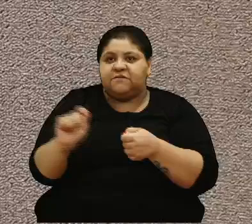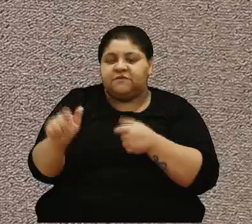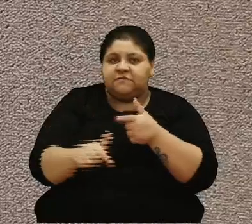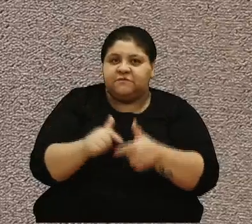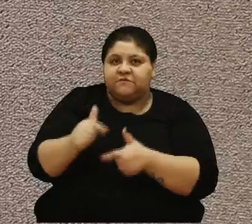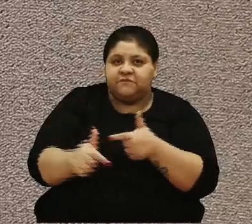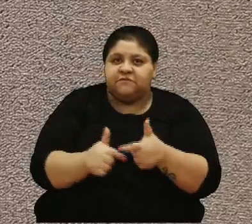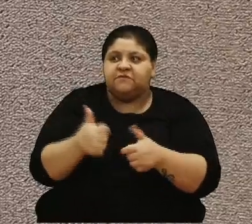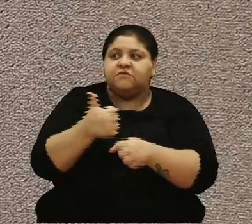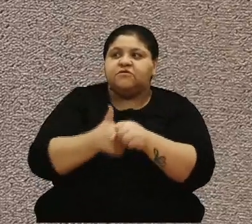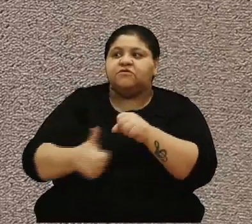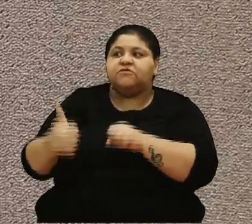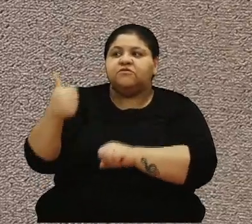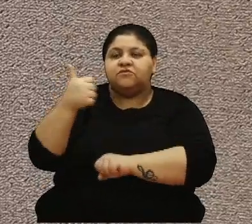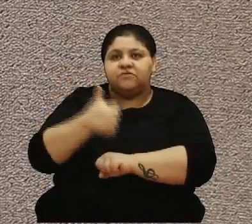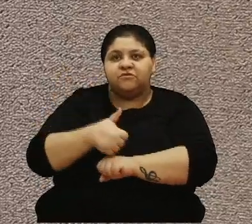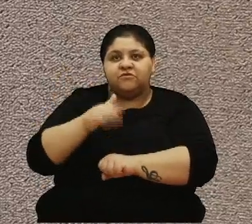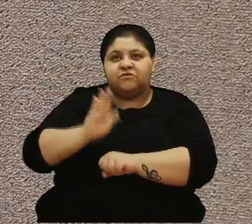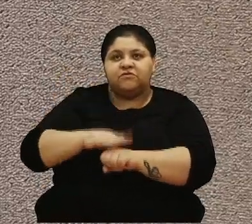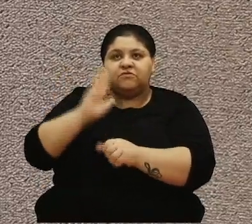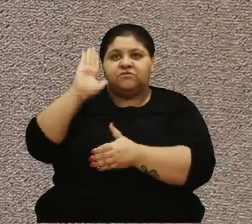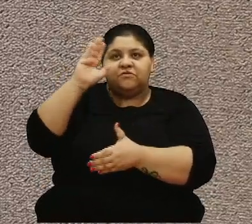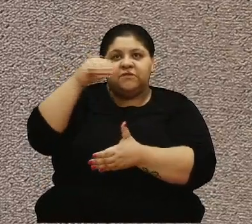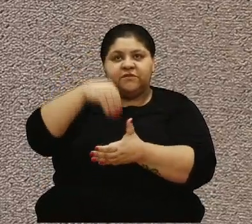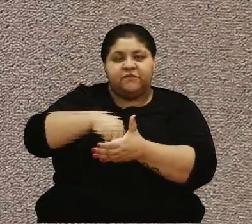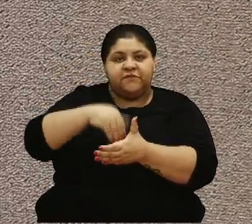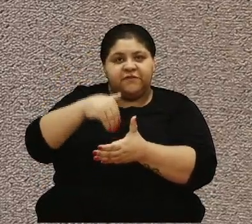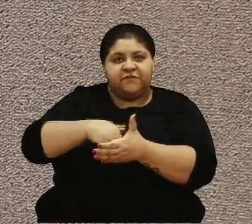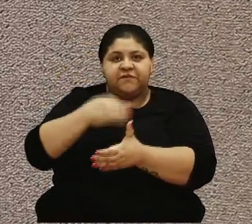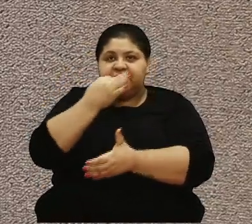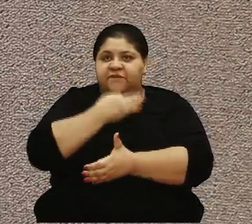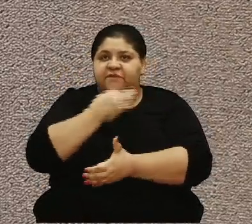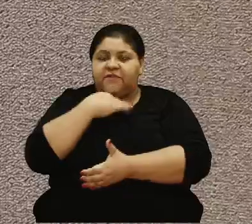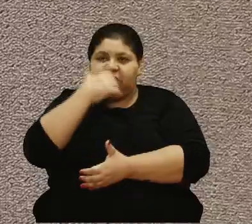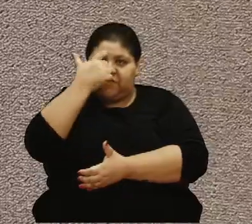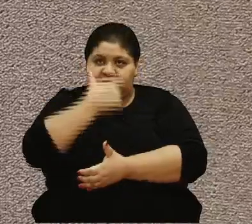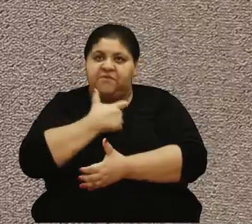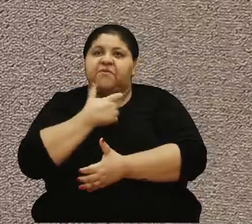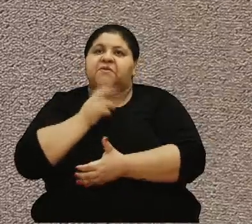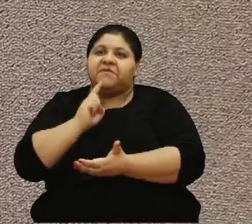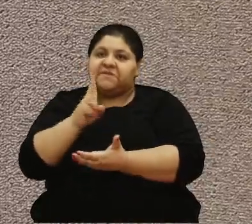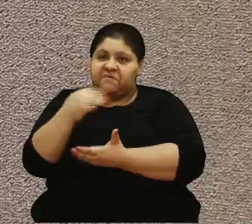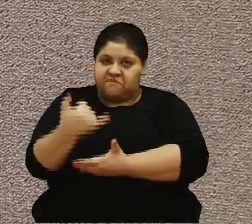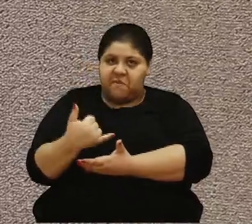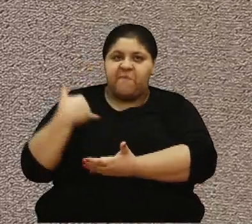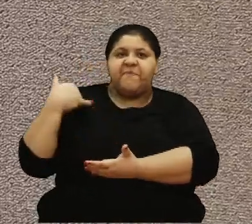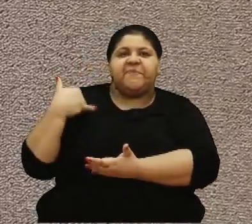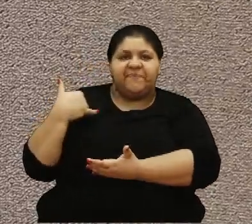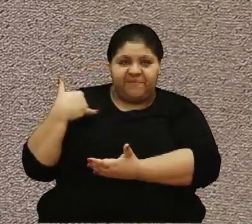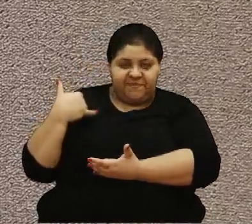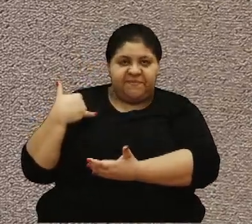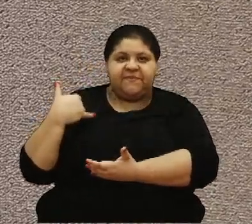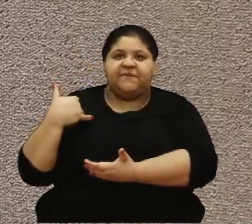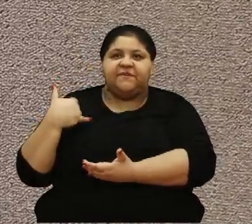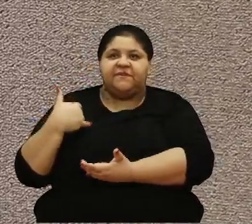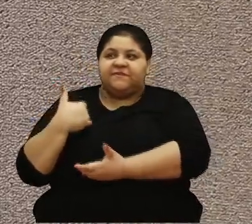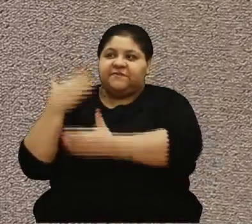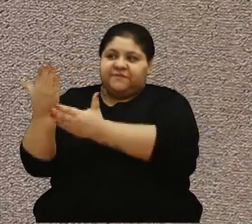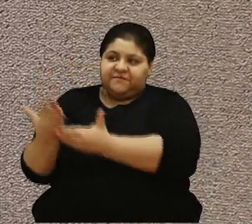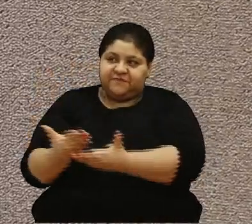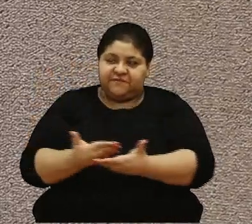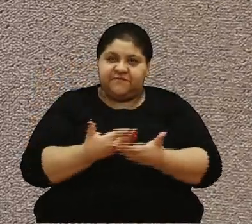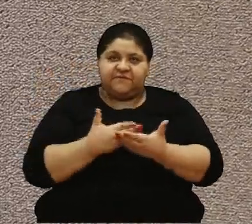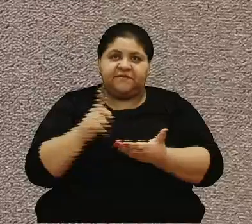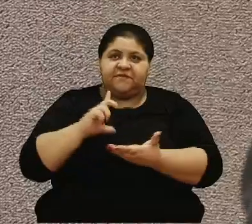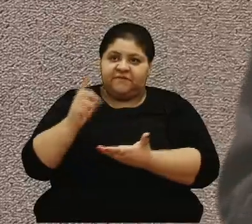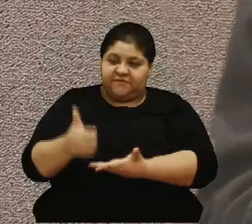trabalho no lugar do mais votado de Caxias do Sul. Então, eu acho que é sempre uma honra, né? E seja sempre bem-vindo e